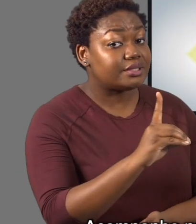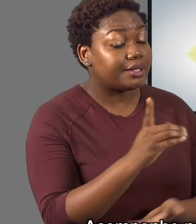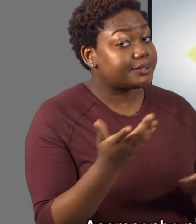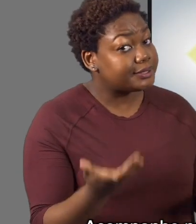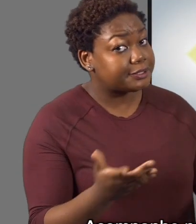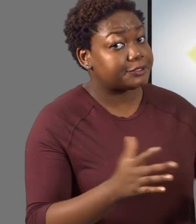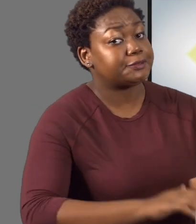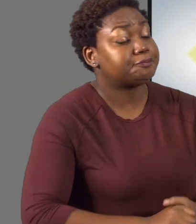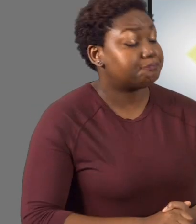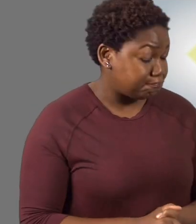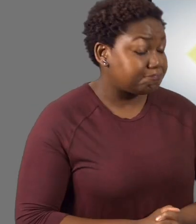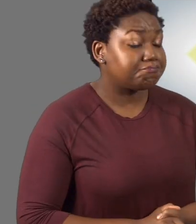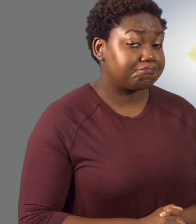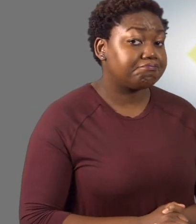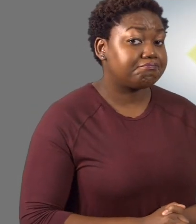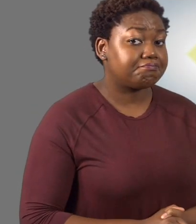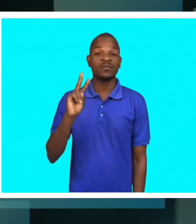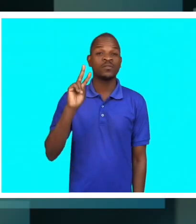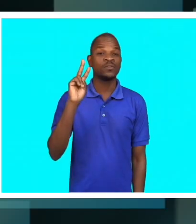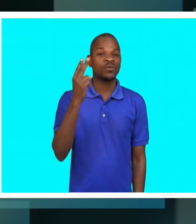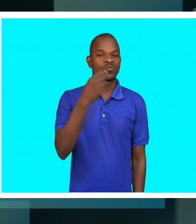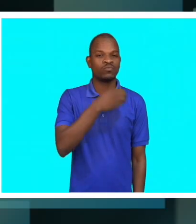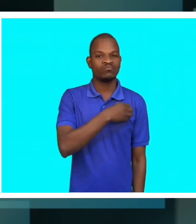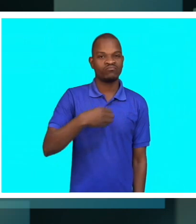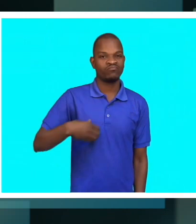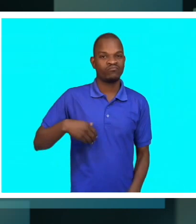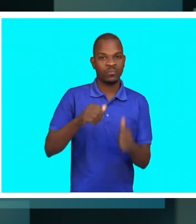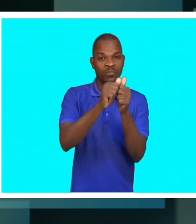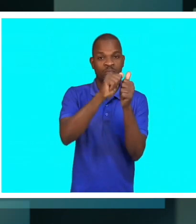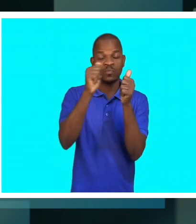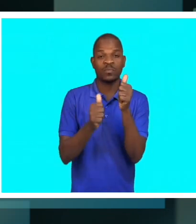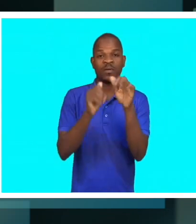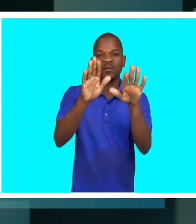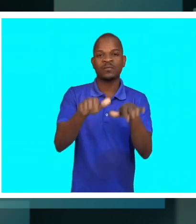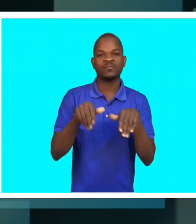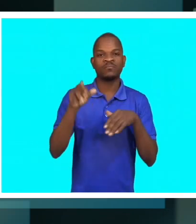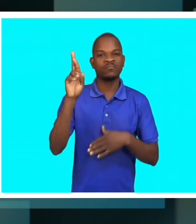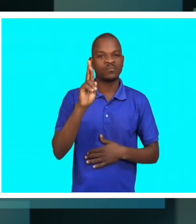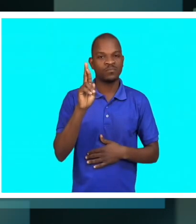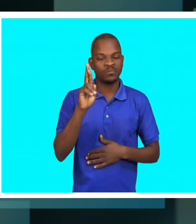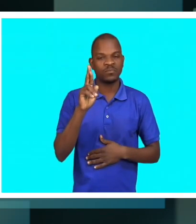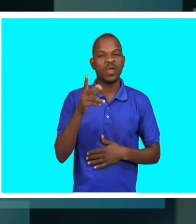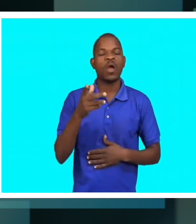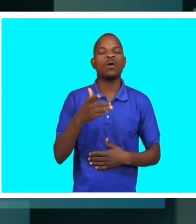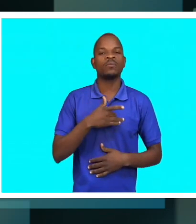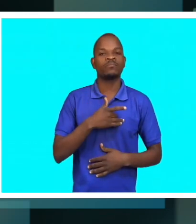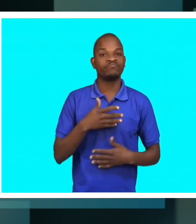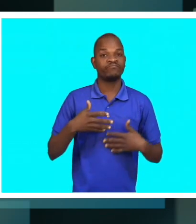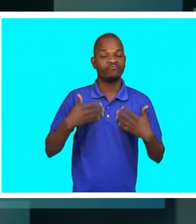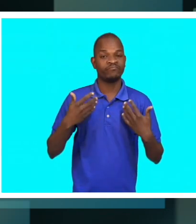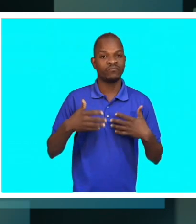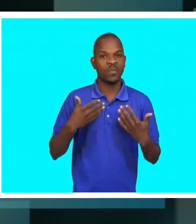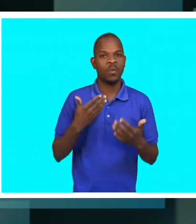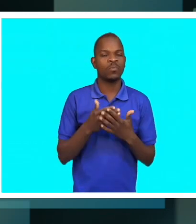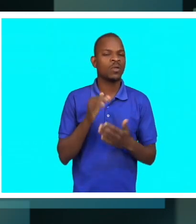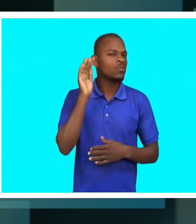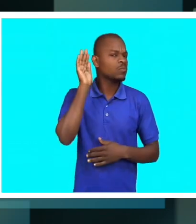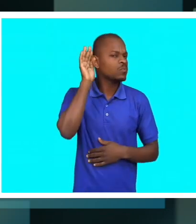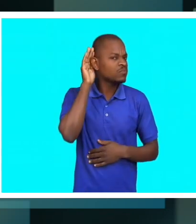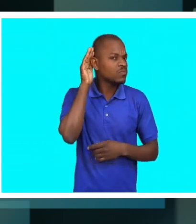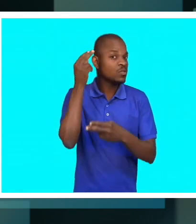Luana Semeia Sorrisos. O segundo vice-presidente da Assembleia da República, Yunus Ahmad, ficou comovido